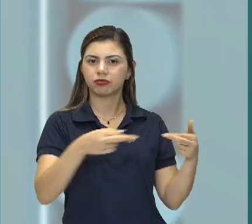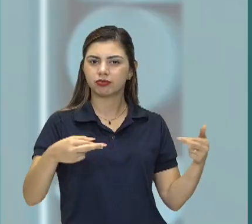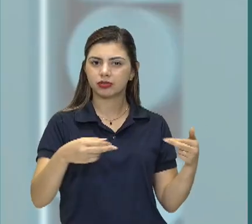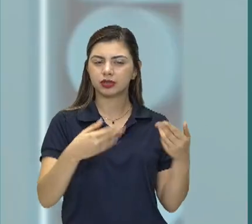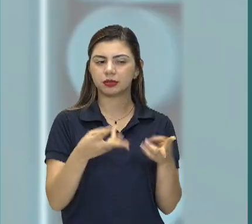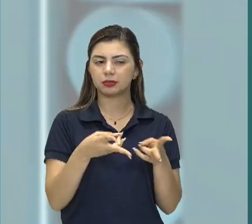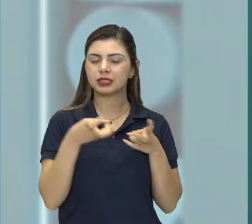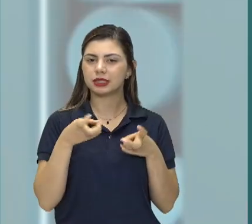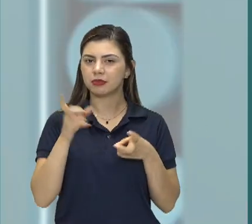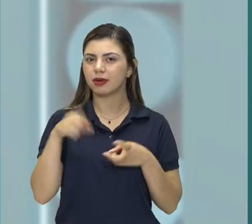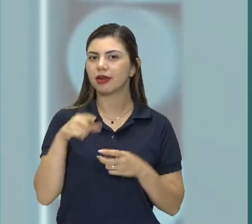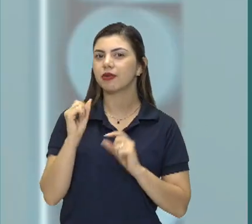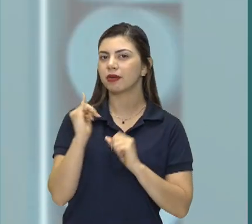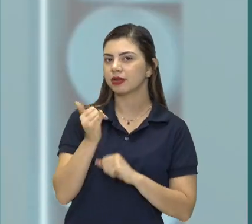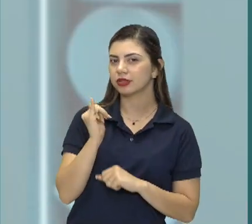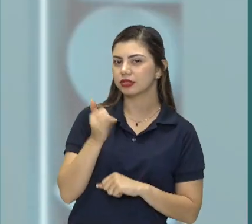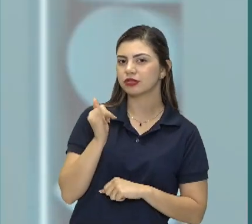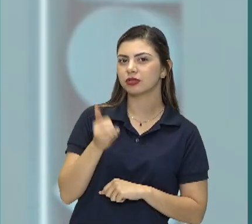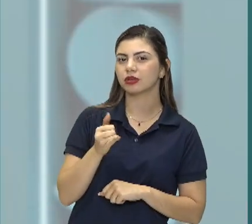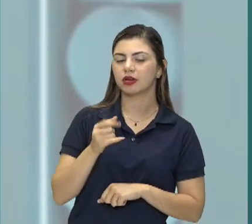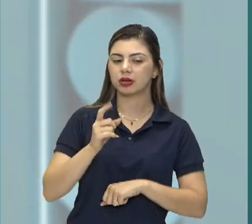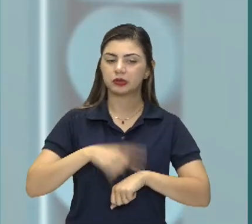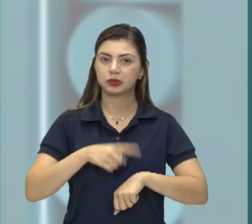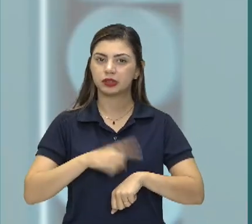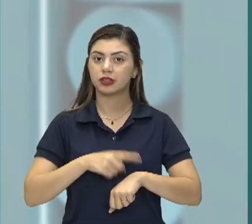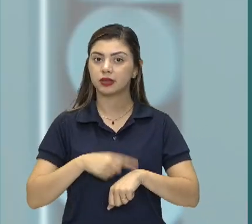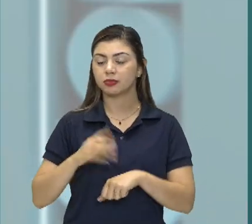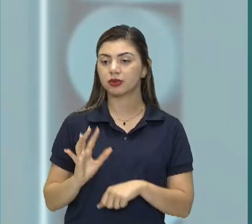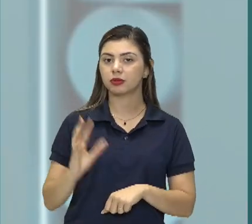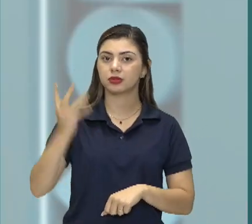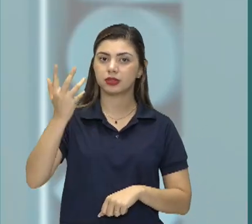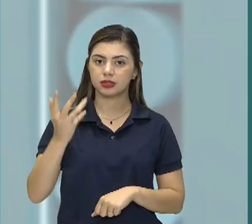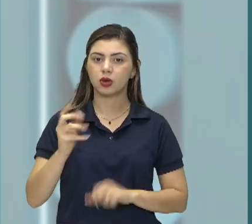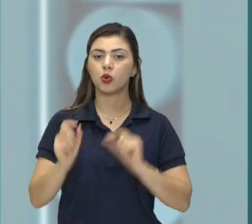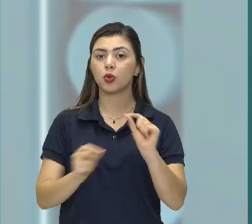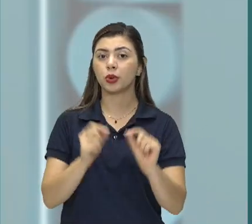do enredo. O tempo, o que era,